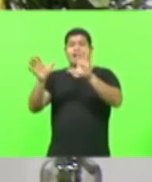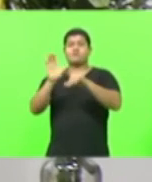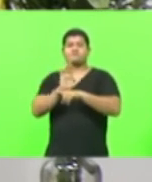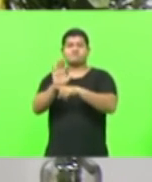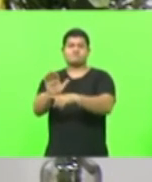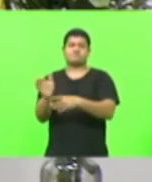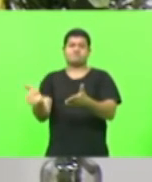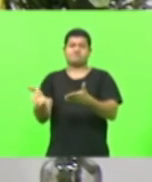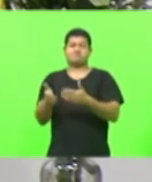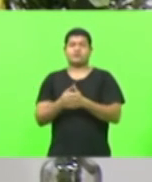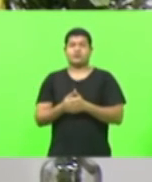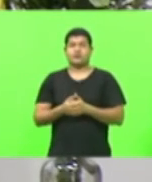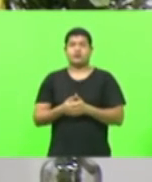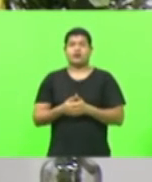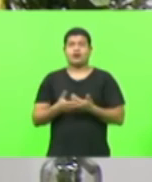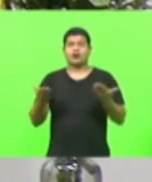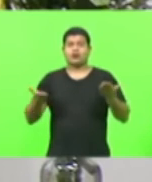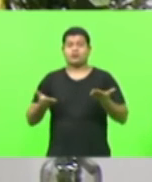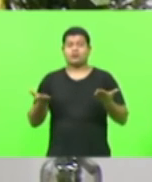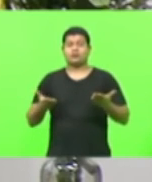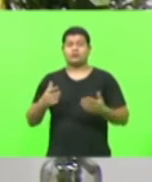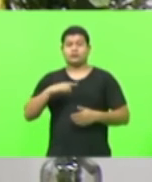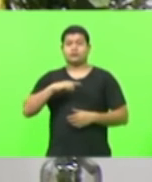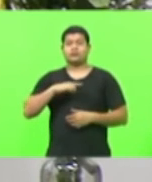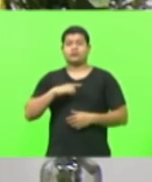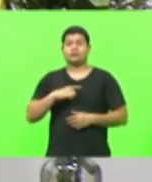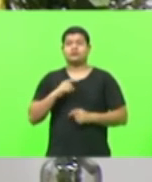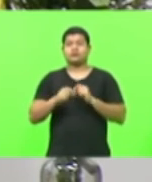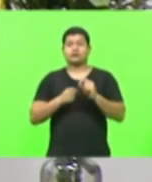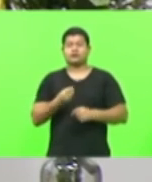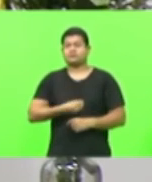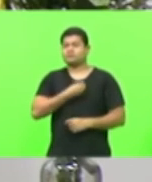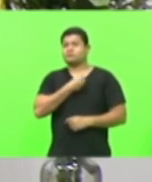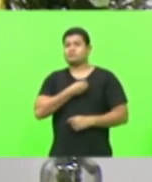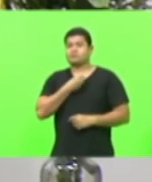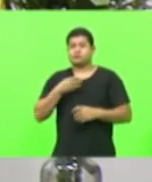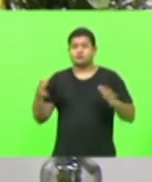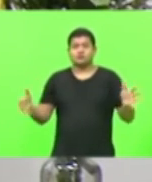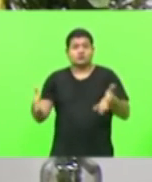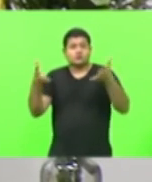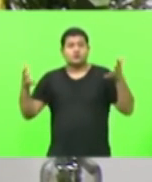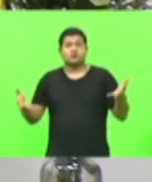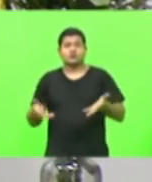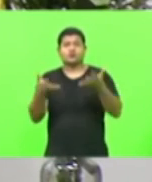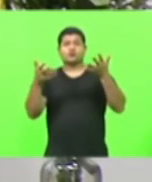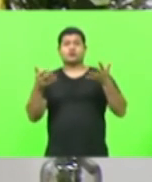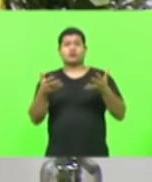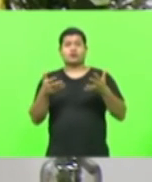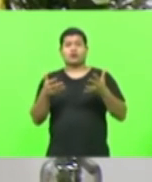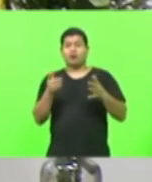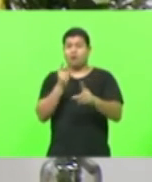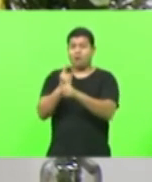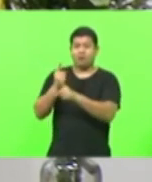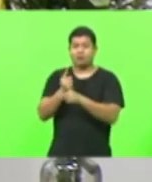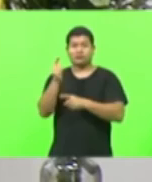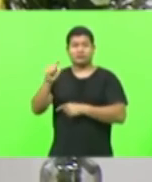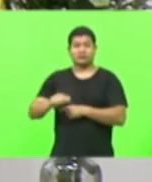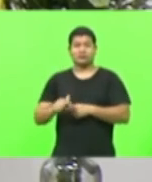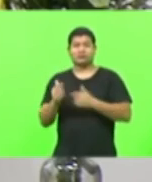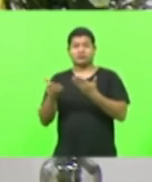temos visto um tempo de reavivamento das suas obras beleza Descobrimento das suas contribuições